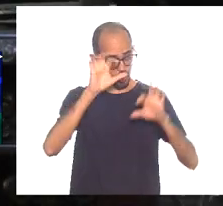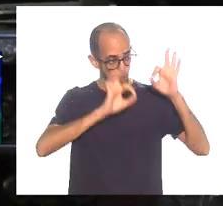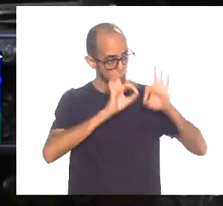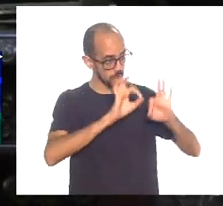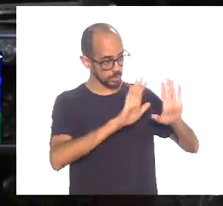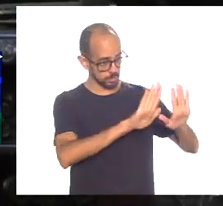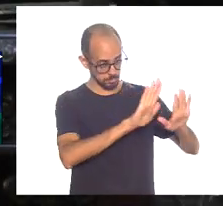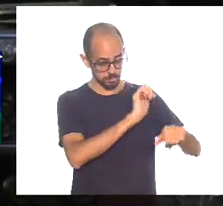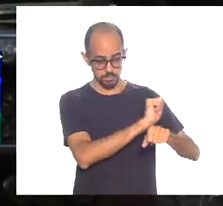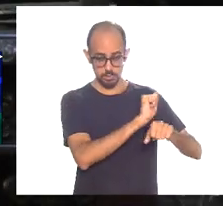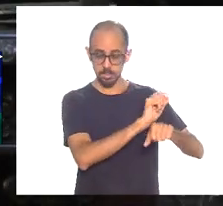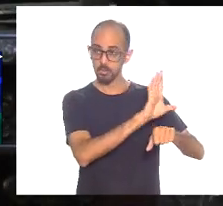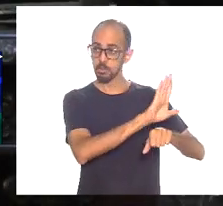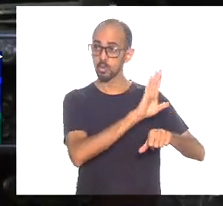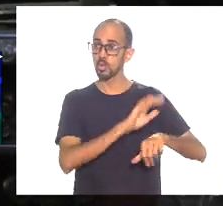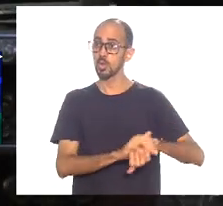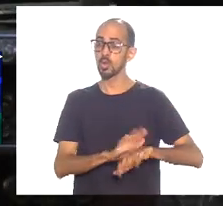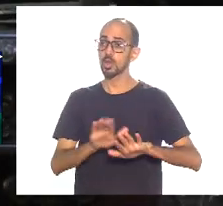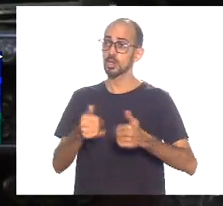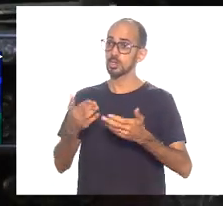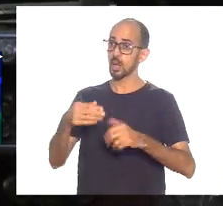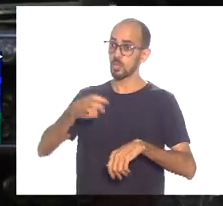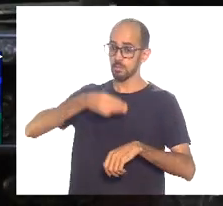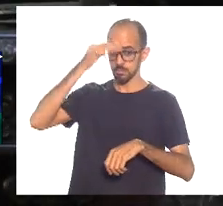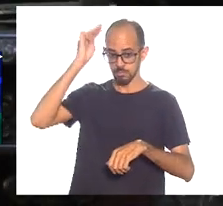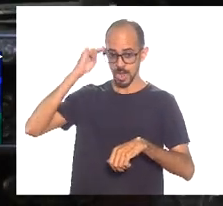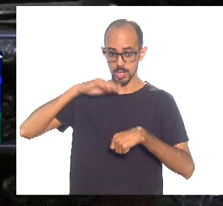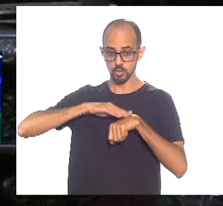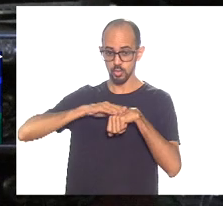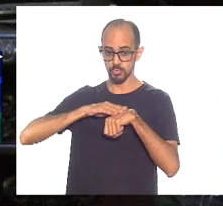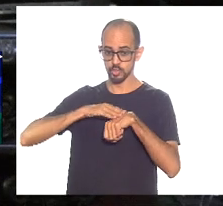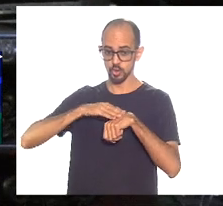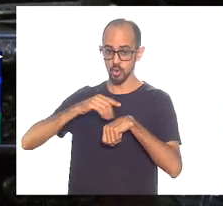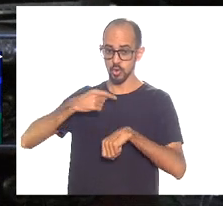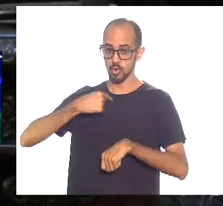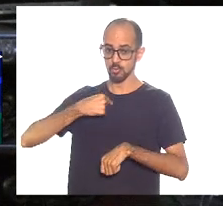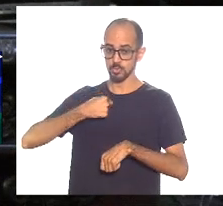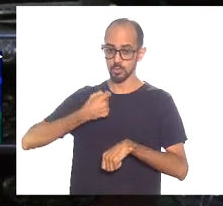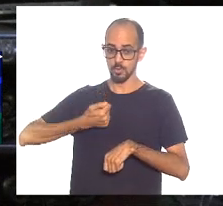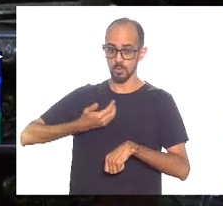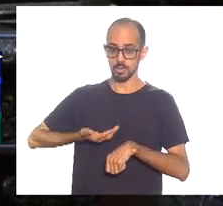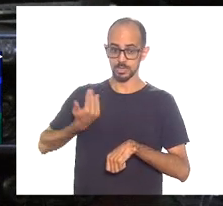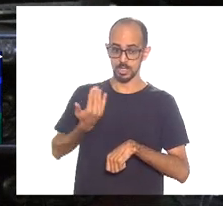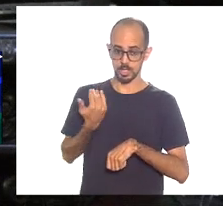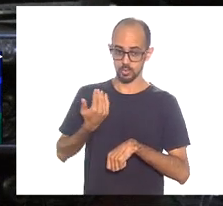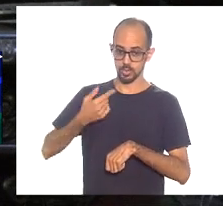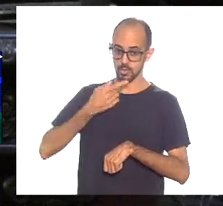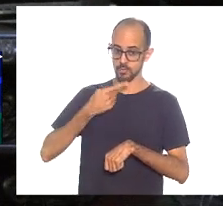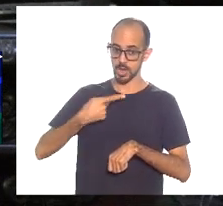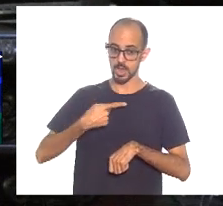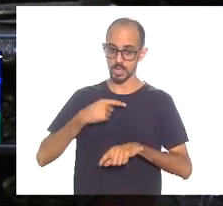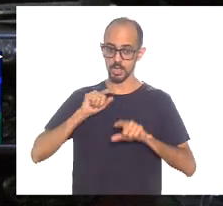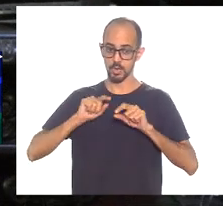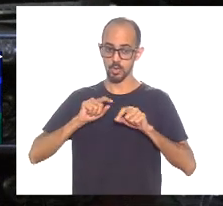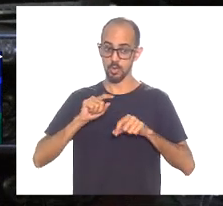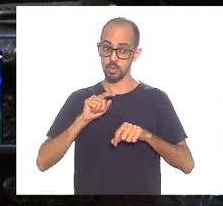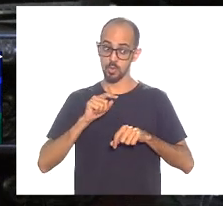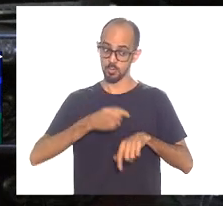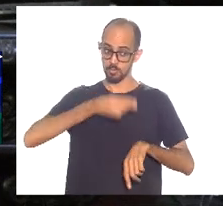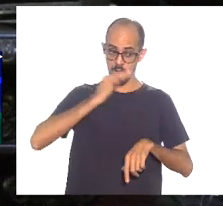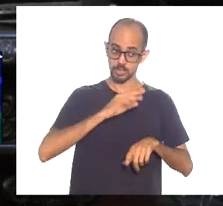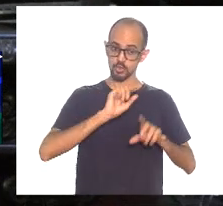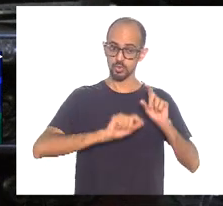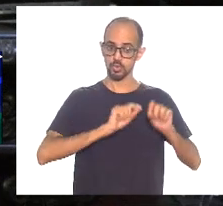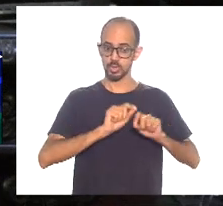Luiz é deputado Márcio Esteve comigo até a pouco e eu disse a ele que a gente costuma